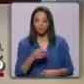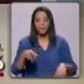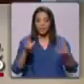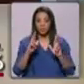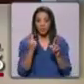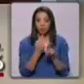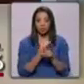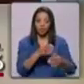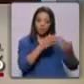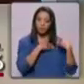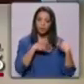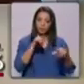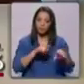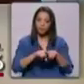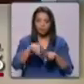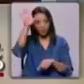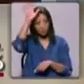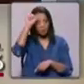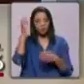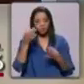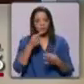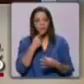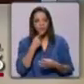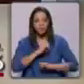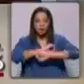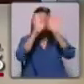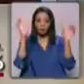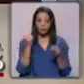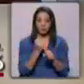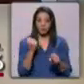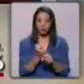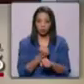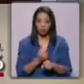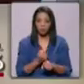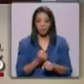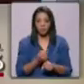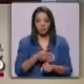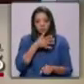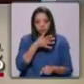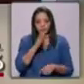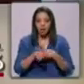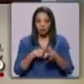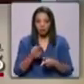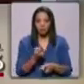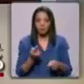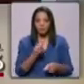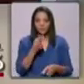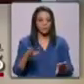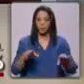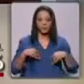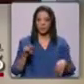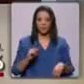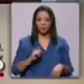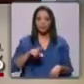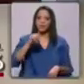responsáveis políticos que estão a governar percebam a mensagem que os trabalhadores estão a fazer, né? Porque é dizer que não os aceitam